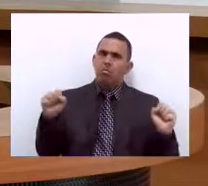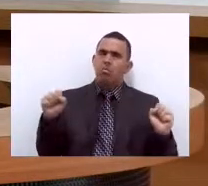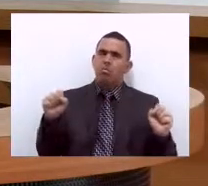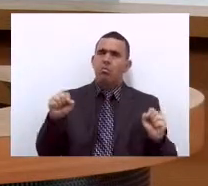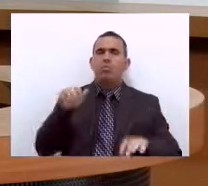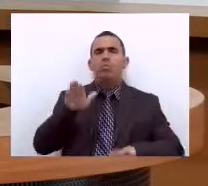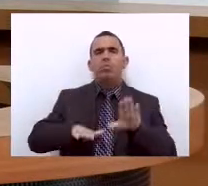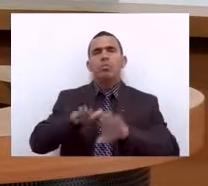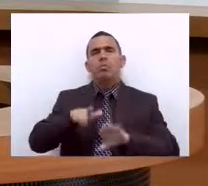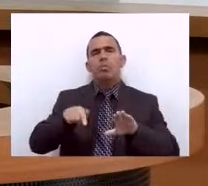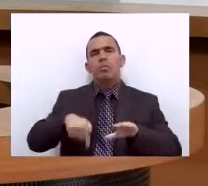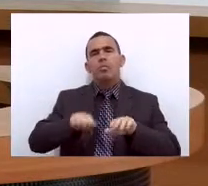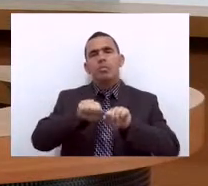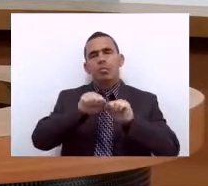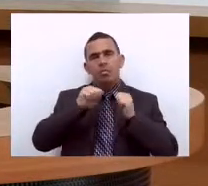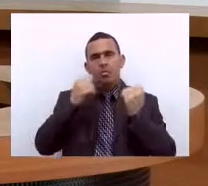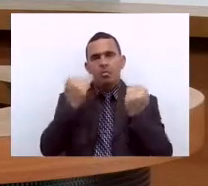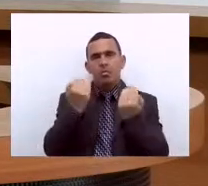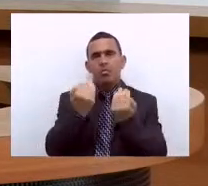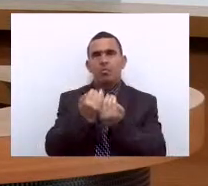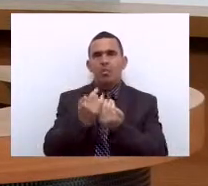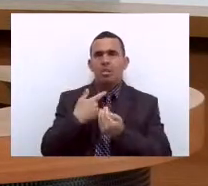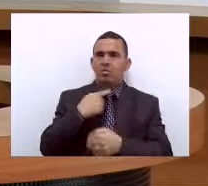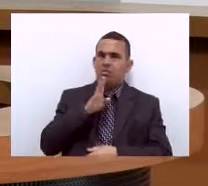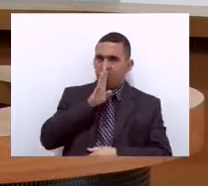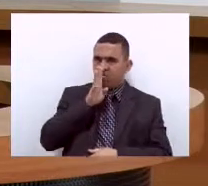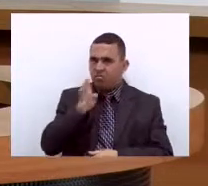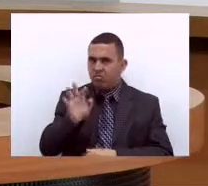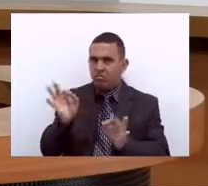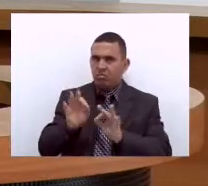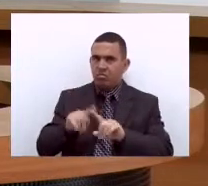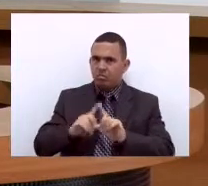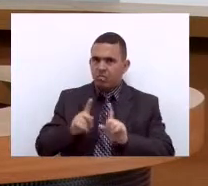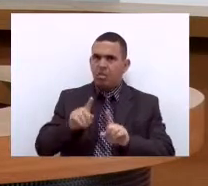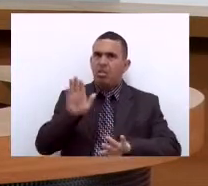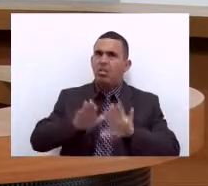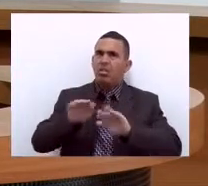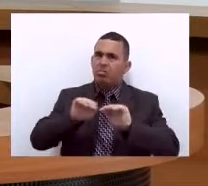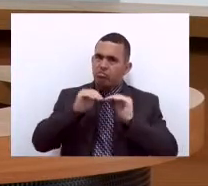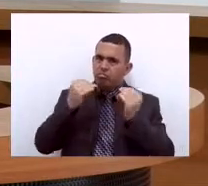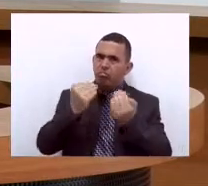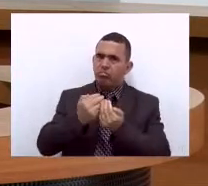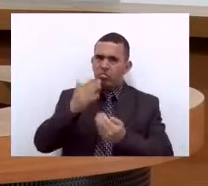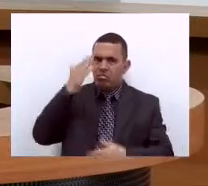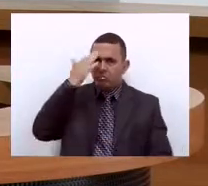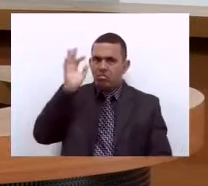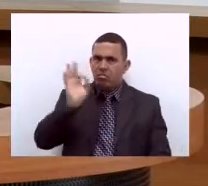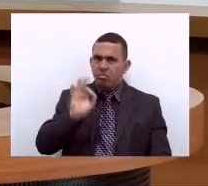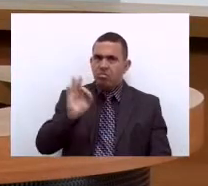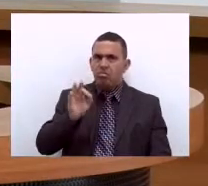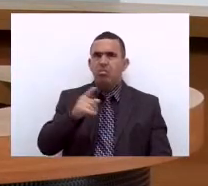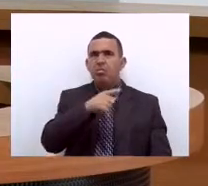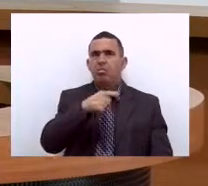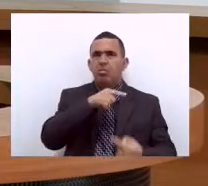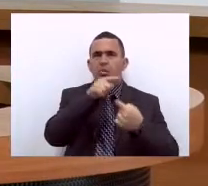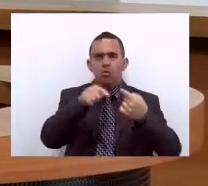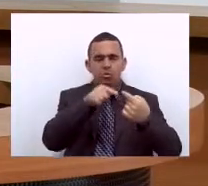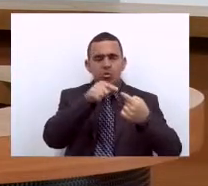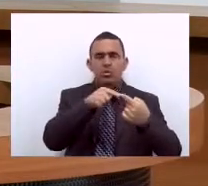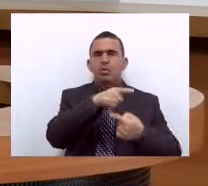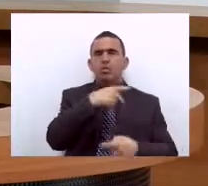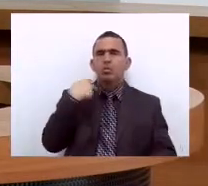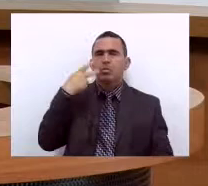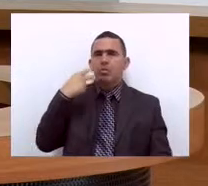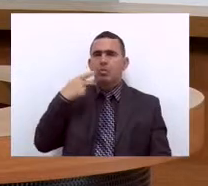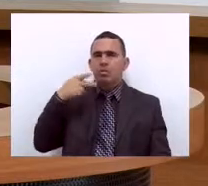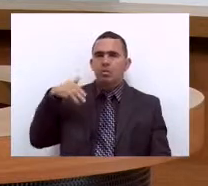casa, aqui não julgando ninguém, não entendeu a intenção que o vereador Maurício acaba